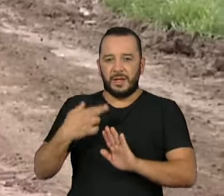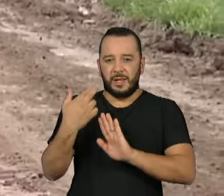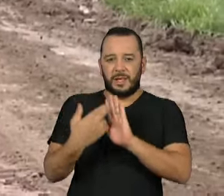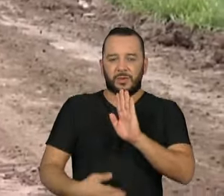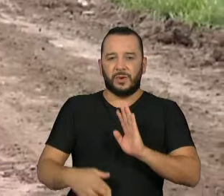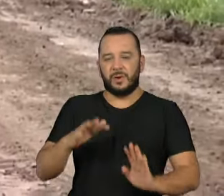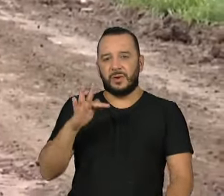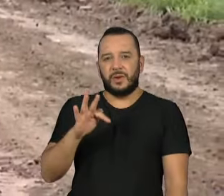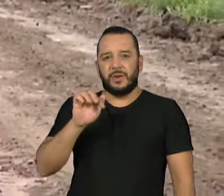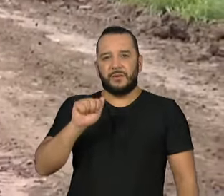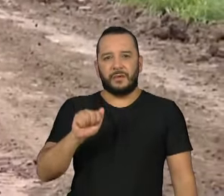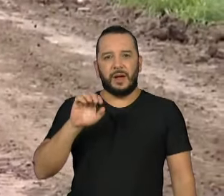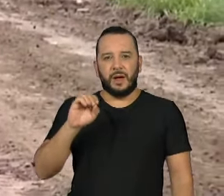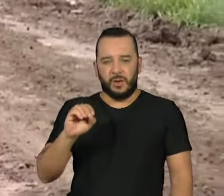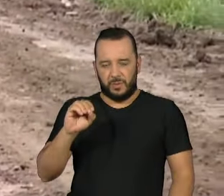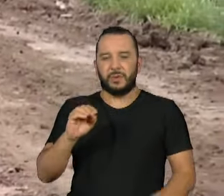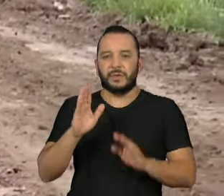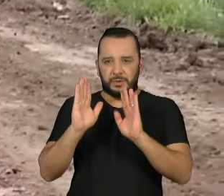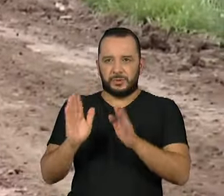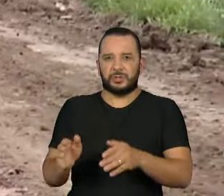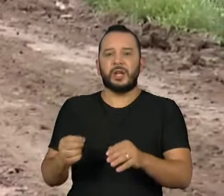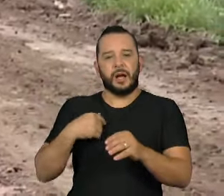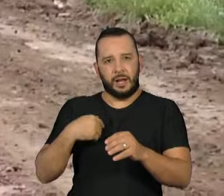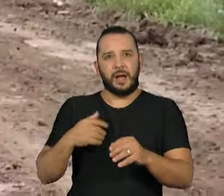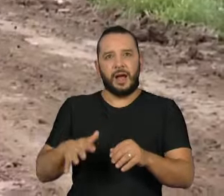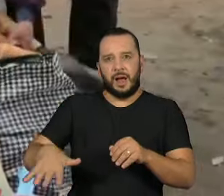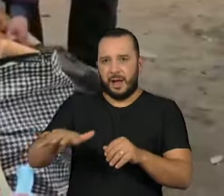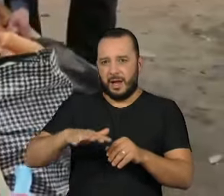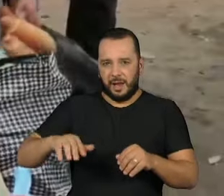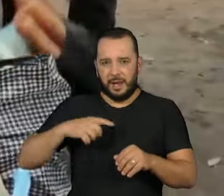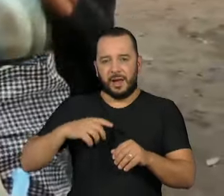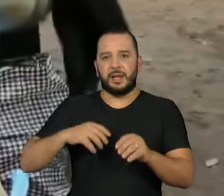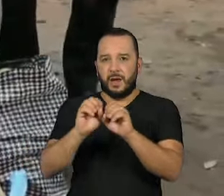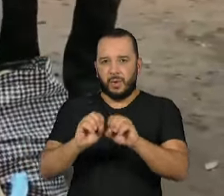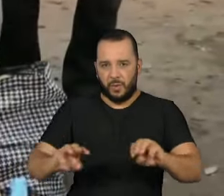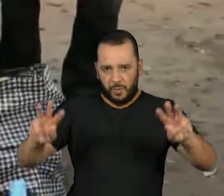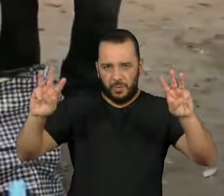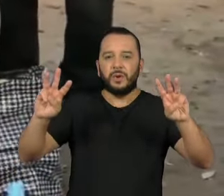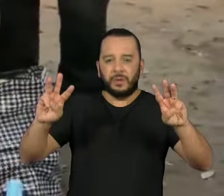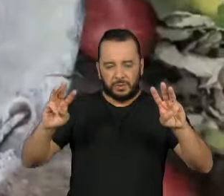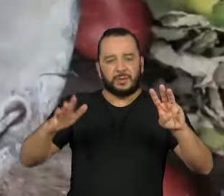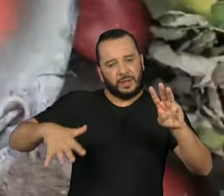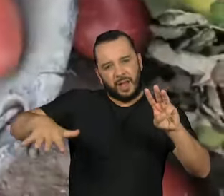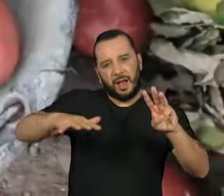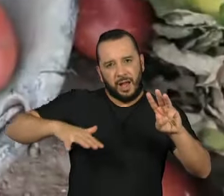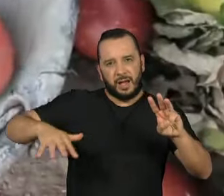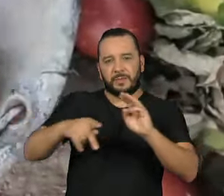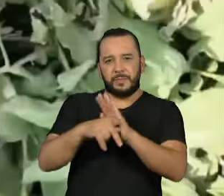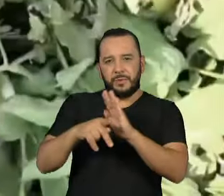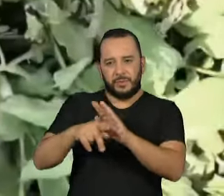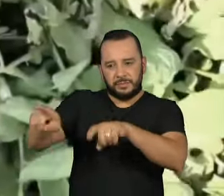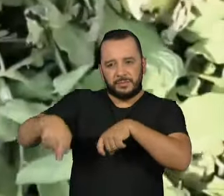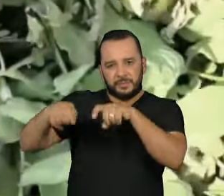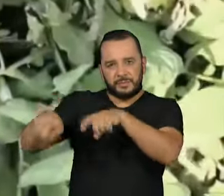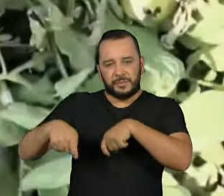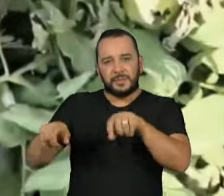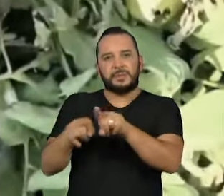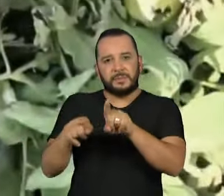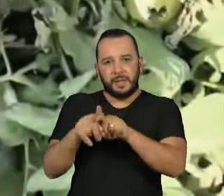FAO, Organização das Nações Unidas para a Alimentação e Agricultura, estima que quase 10%